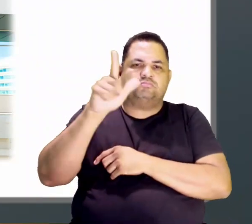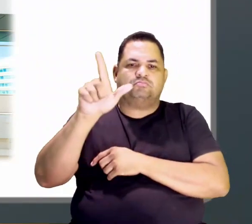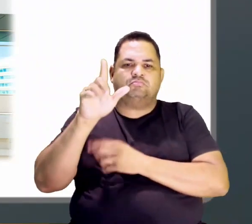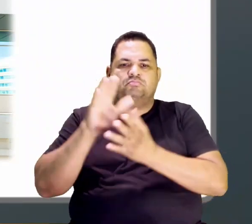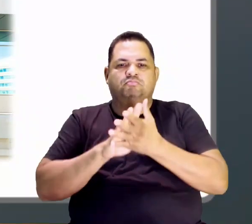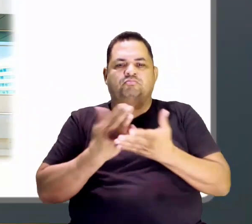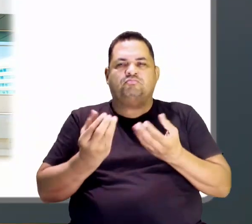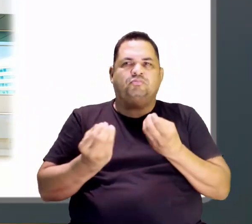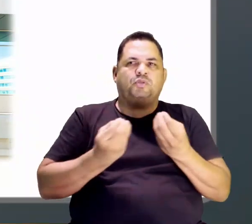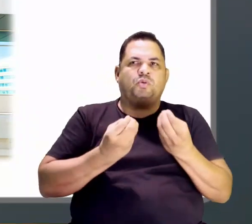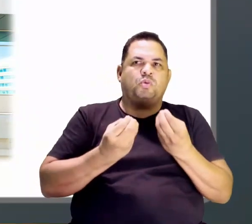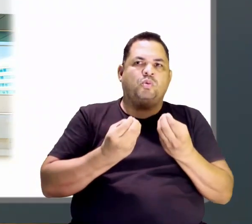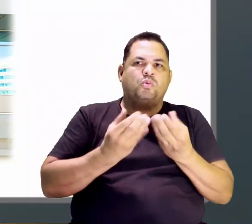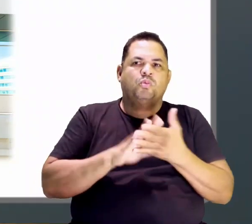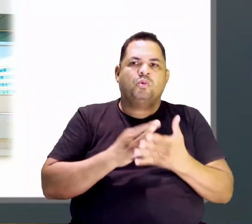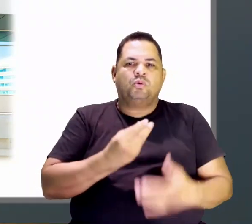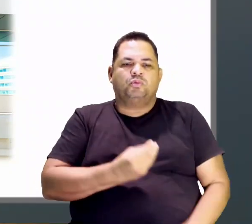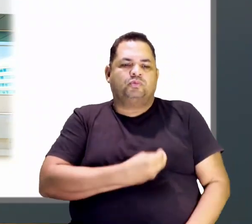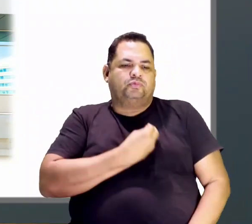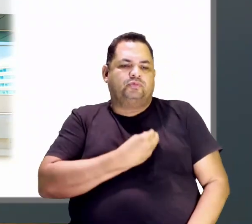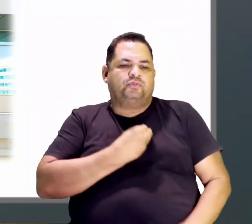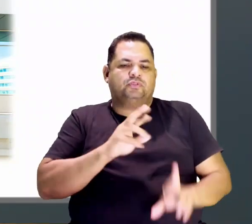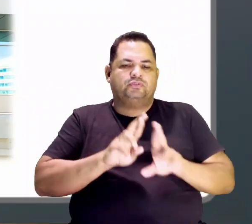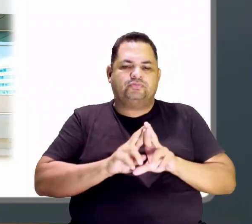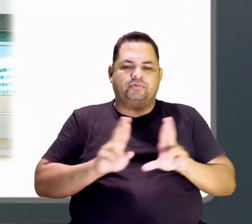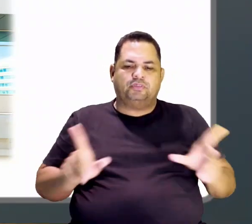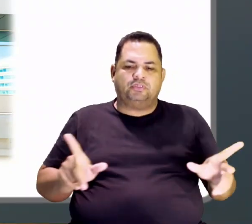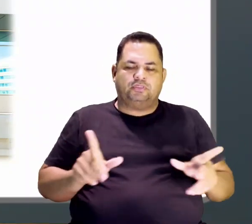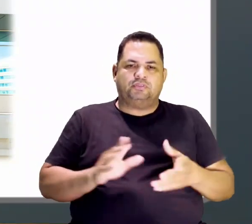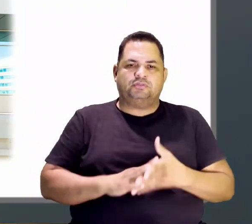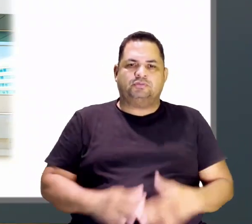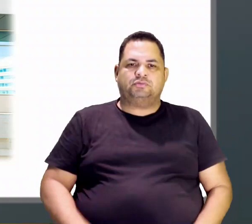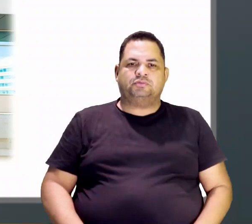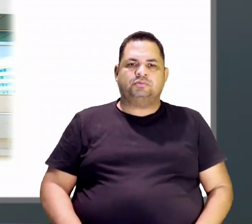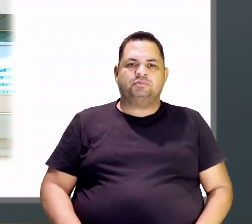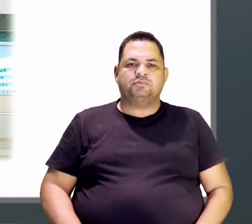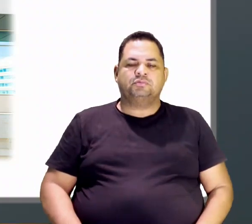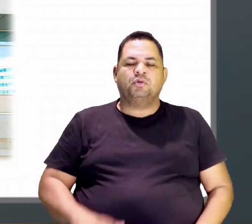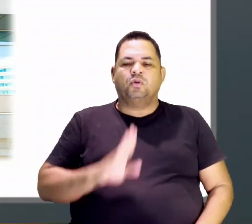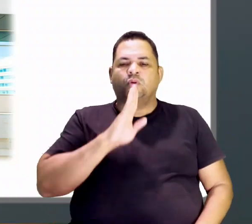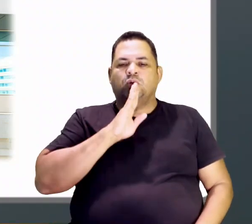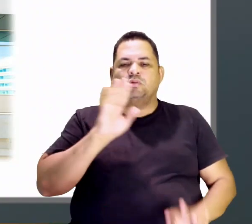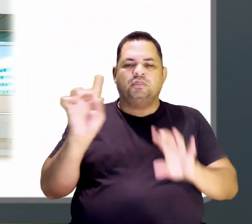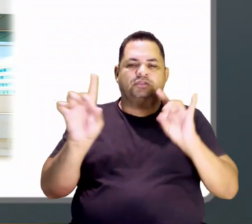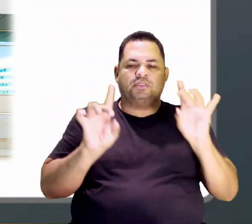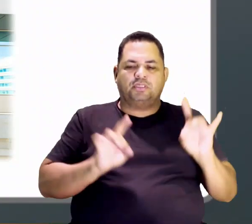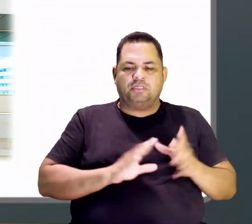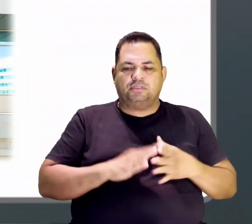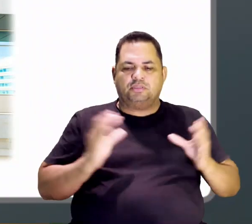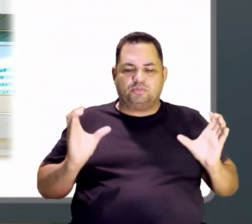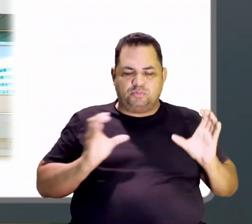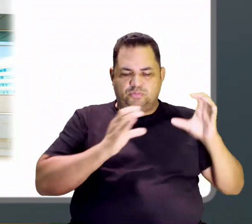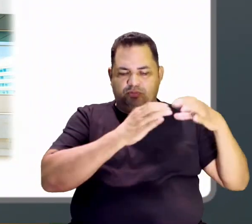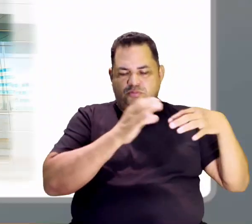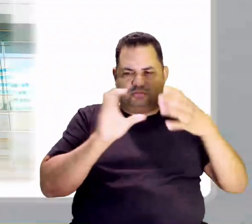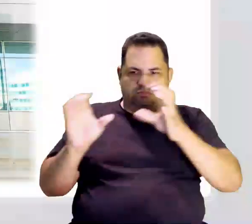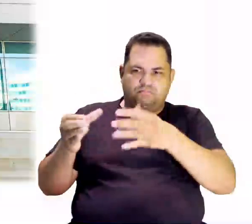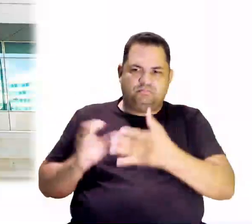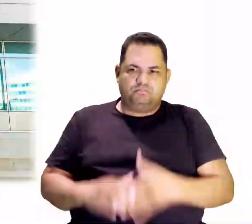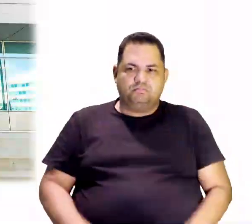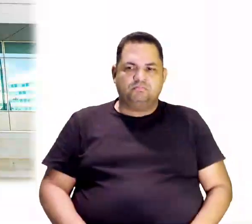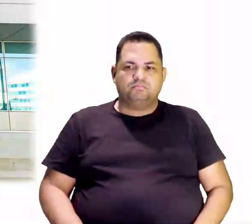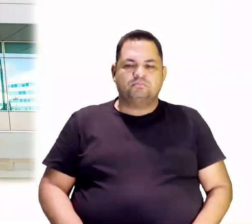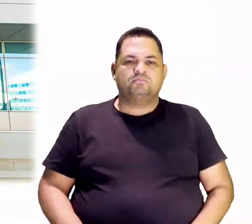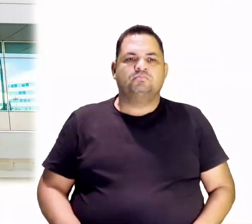diferente, um modo alternativo de vida, e a gente vai conhecer um pouquinho de cada um desses grupos aí, certo? Então dá uma olhada aí na nossa